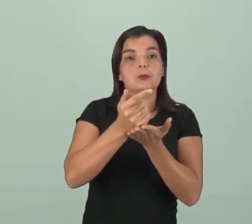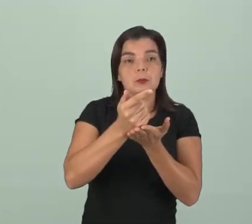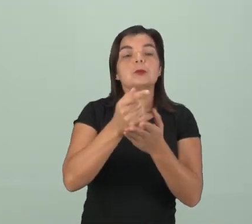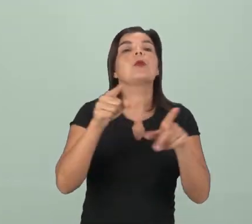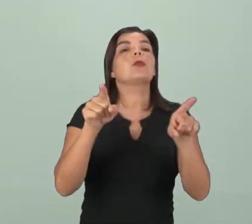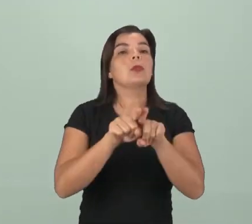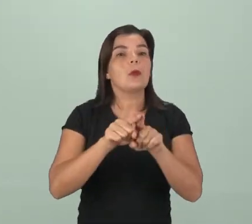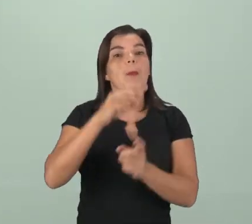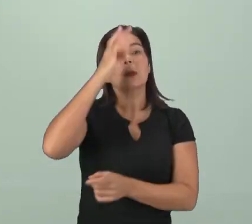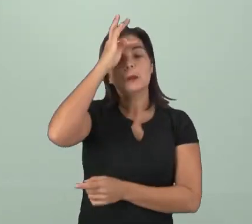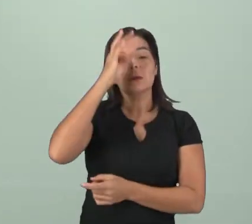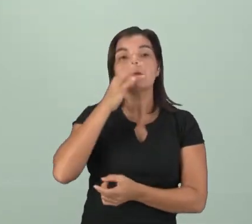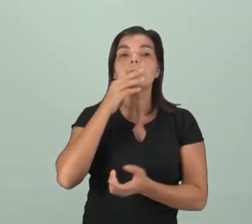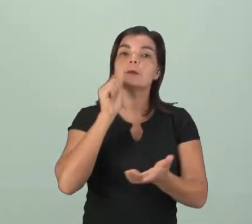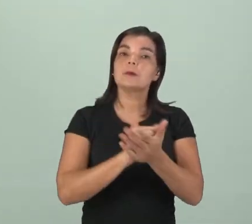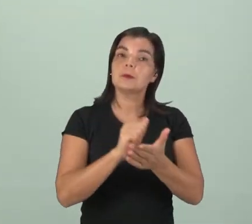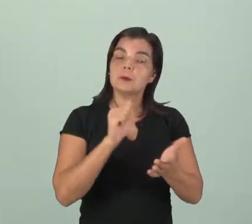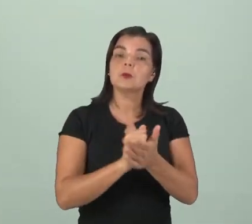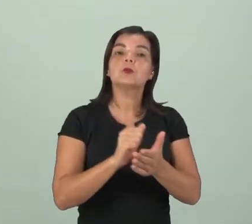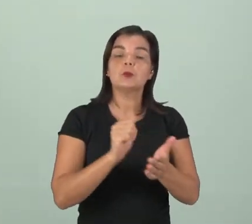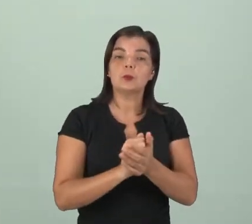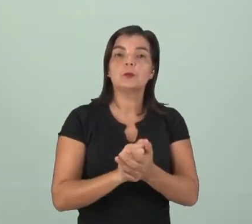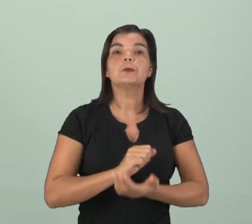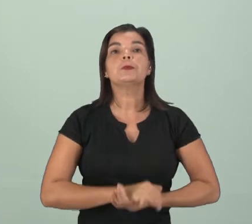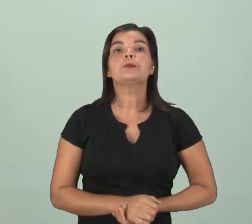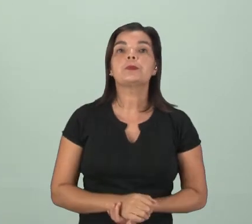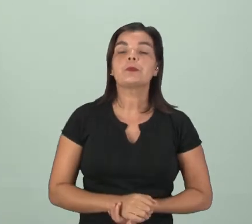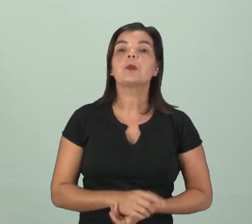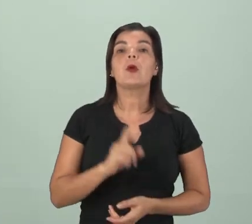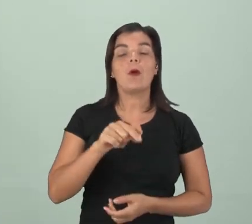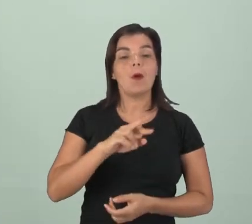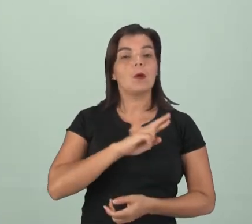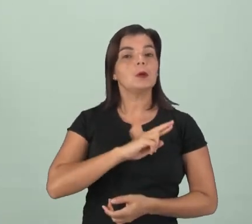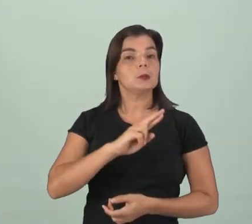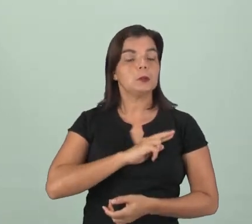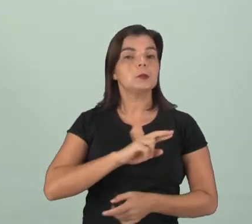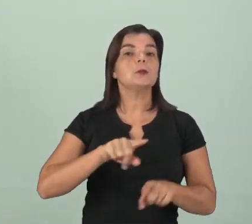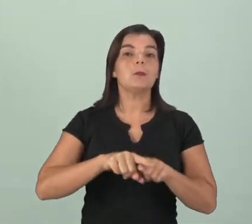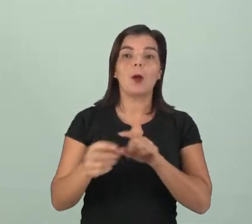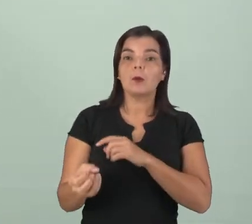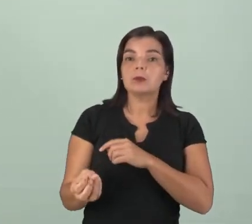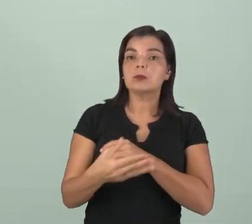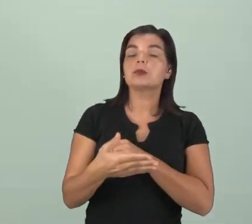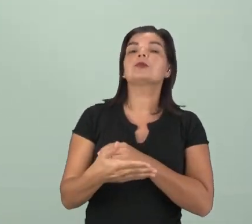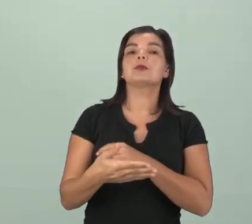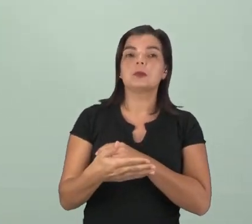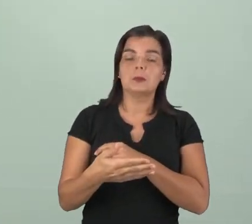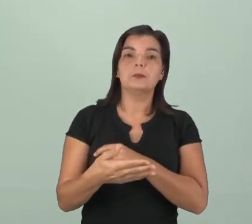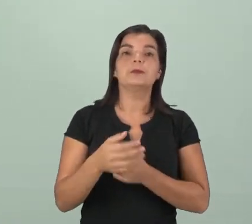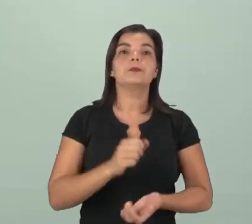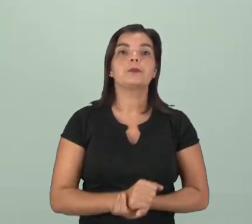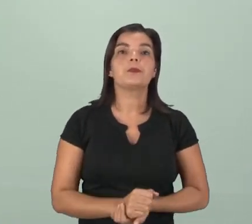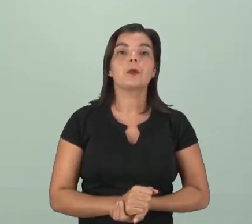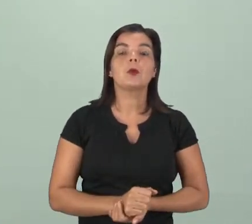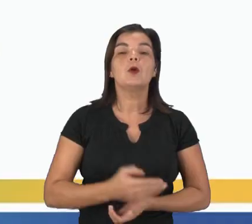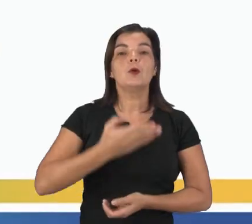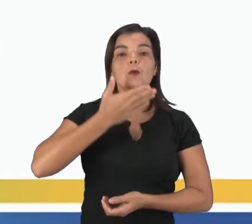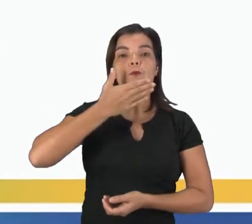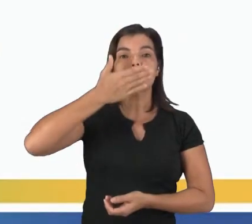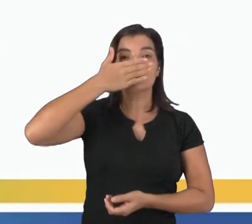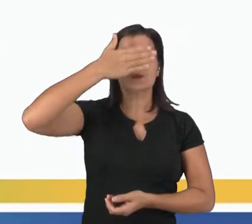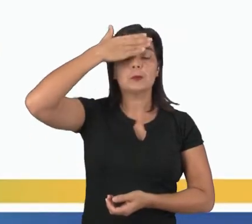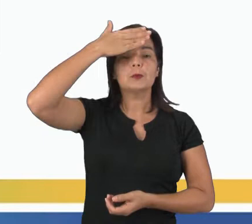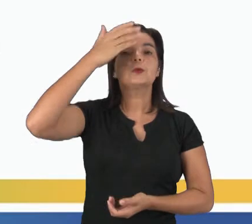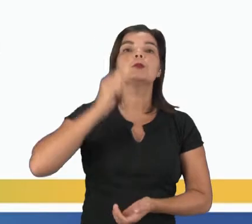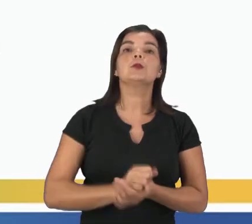São tradições escritas do Espiritismo, que é uma religião mais recente, não é? O islamismo tem